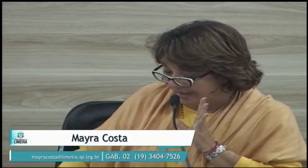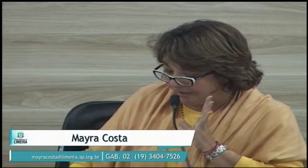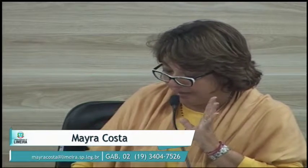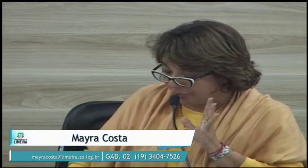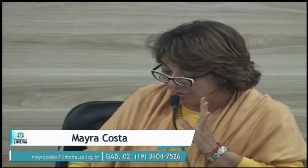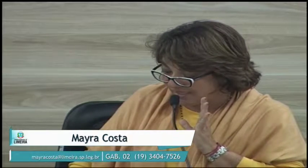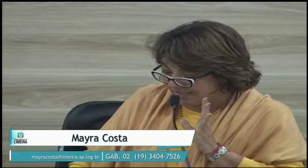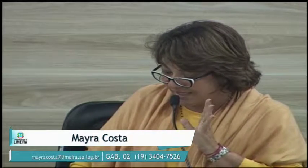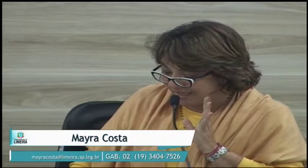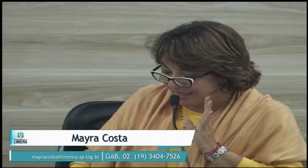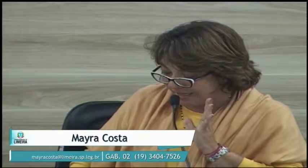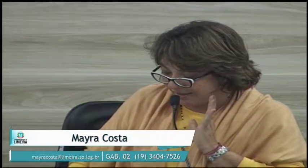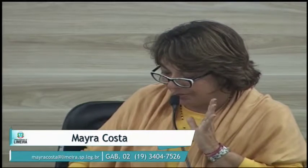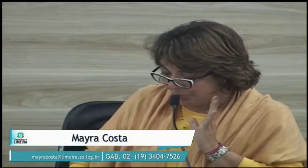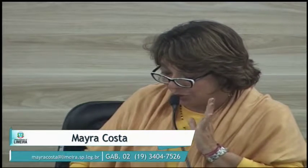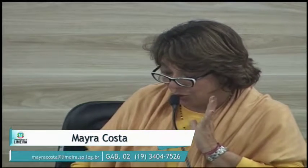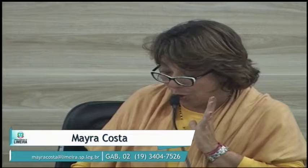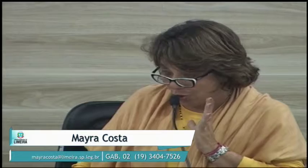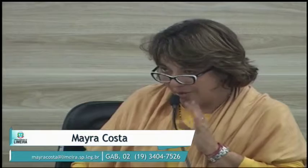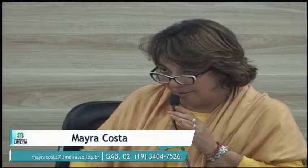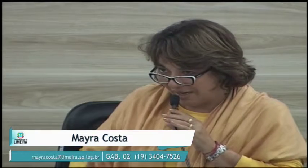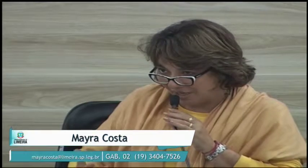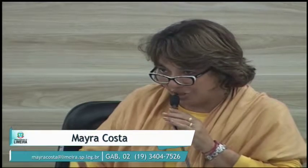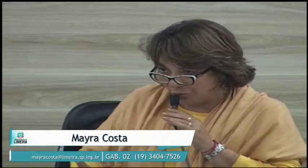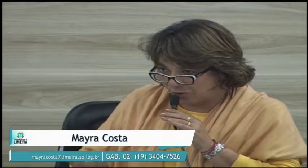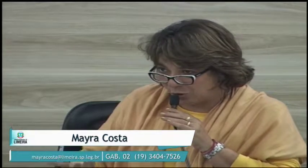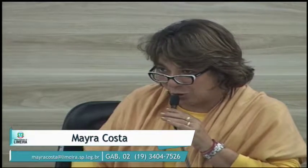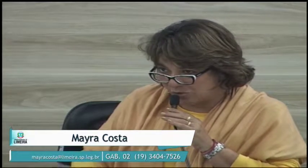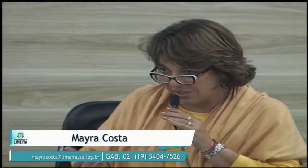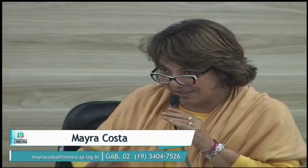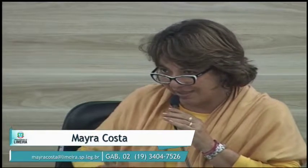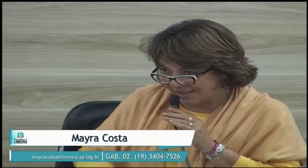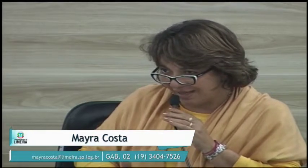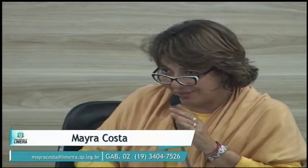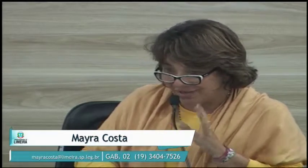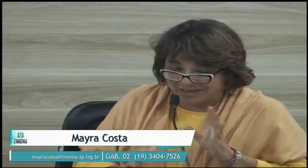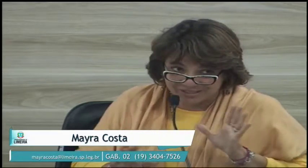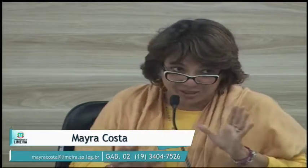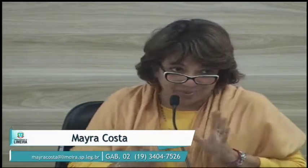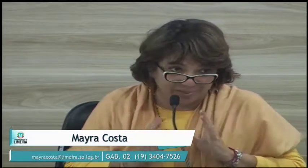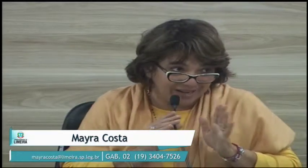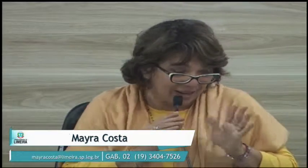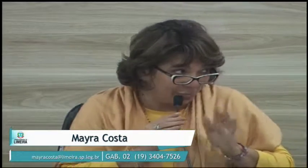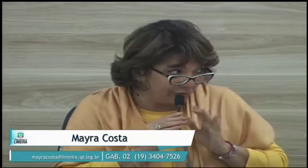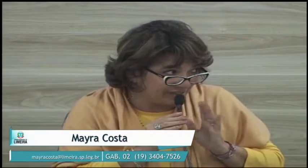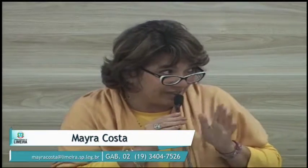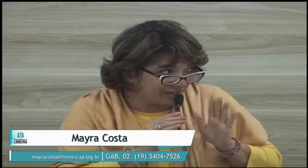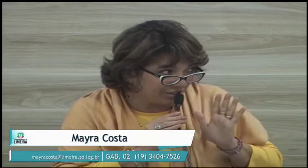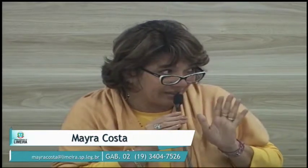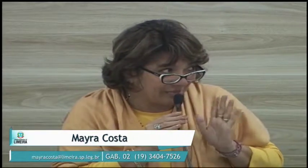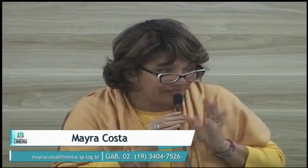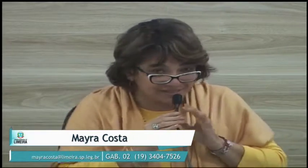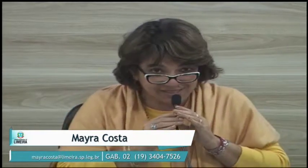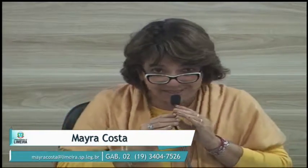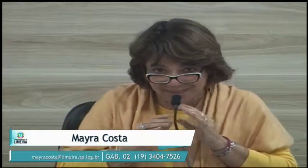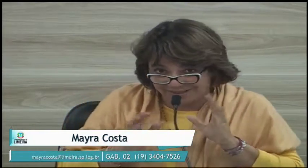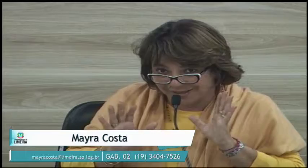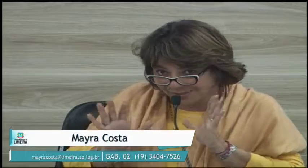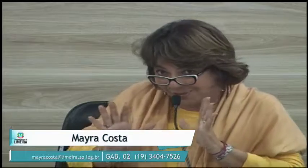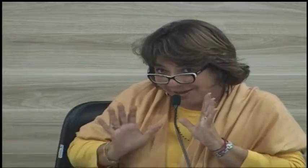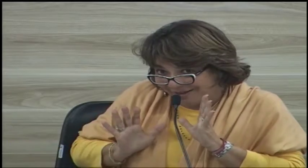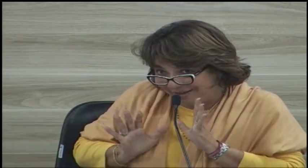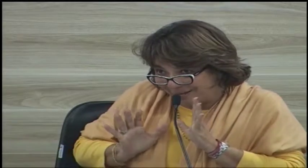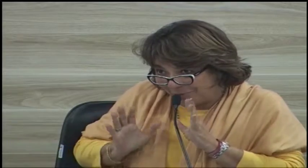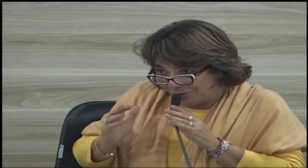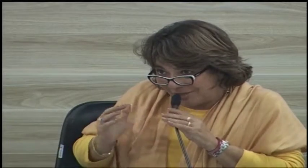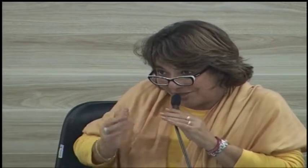aquilo que Wagner falou dos 60 anos só, pela questão do idoso 60 anos. Se a gente brincar, muitos daqui a gente está para fazer 60